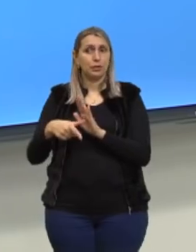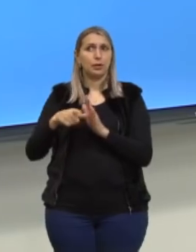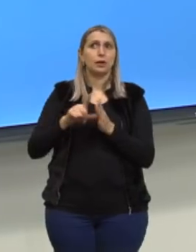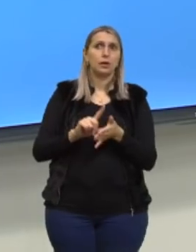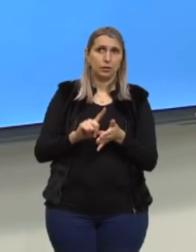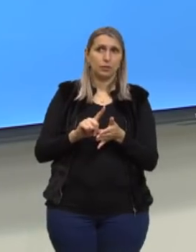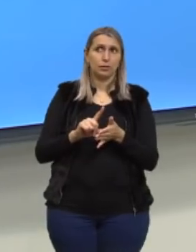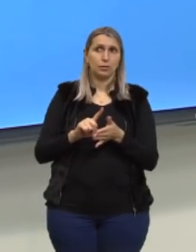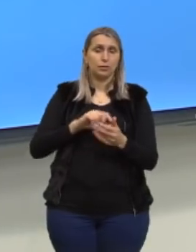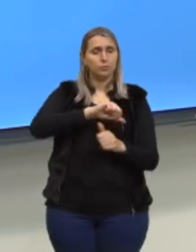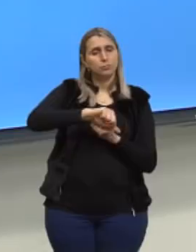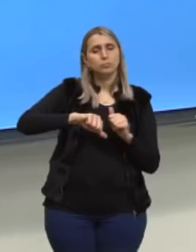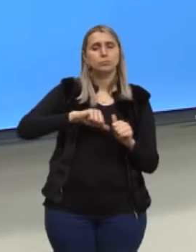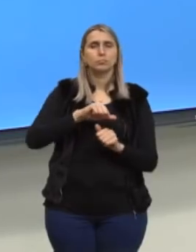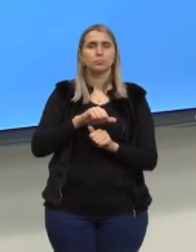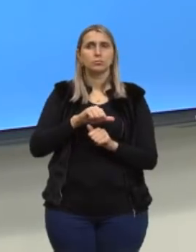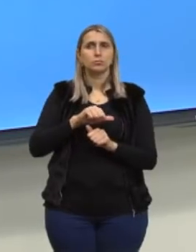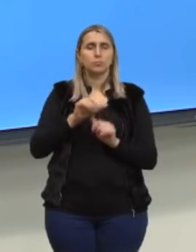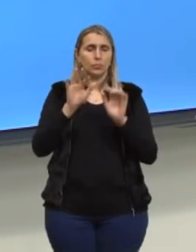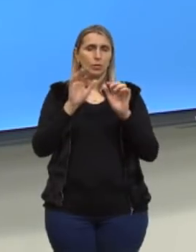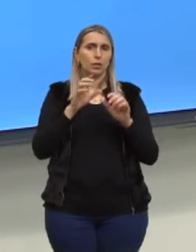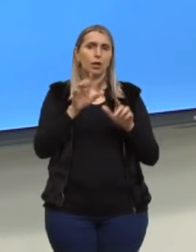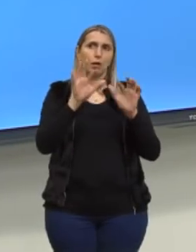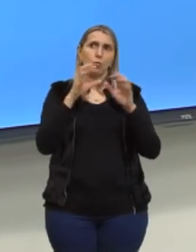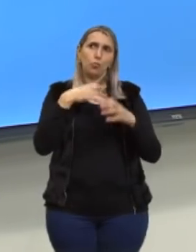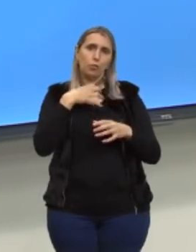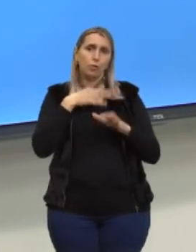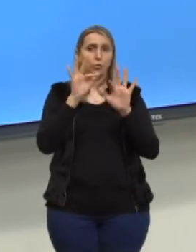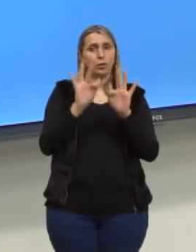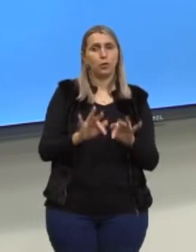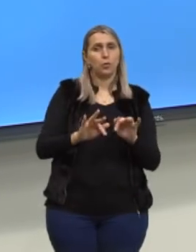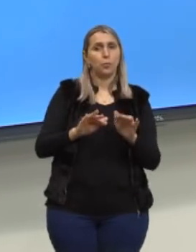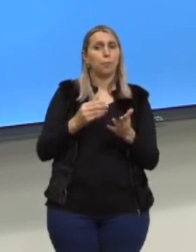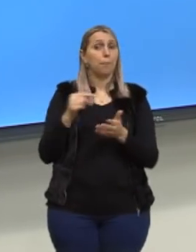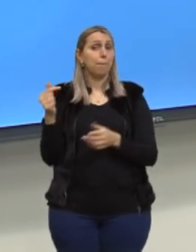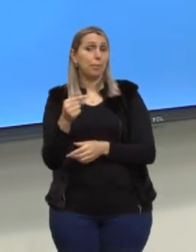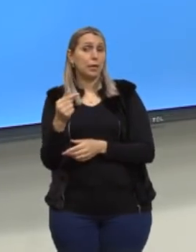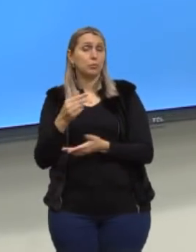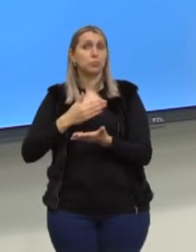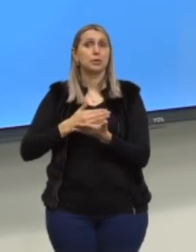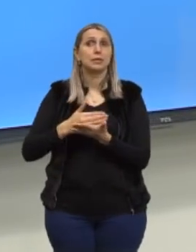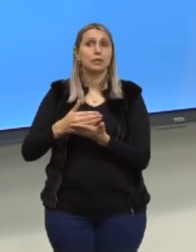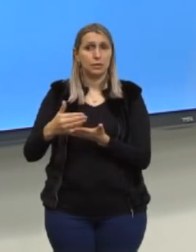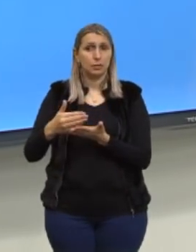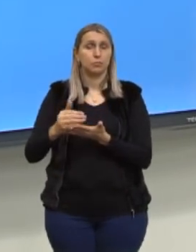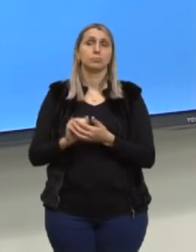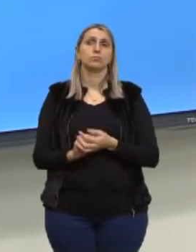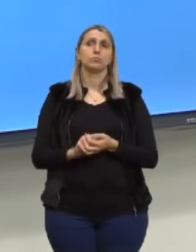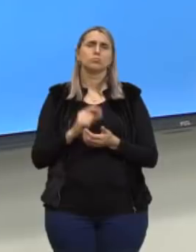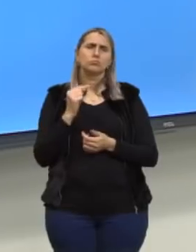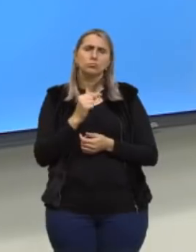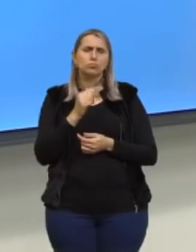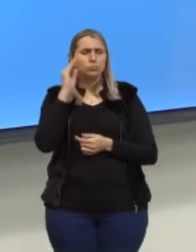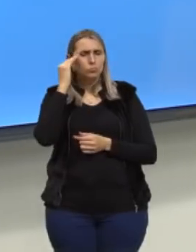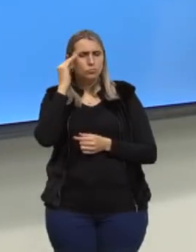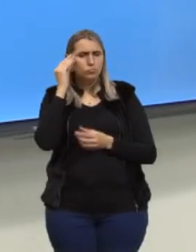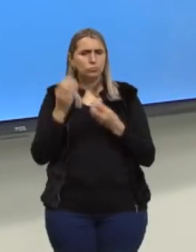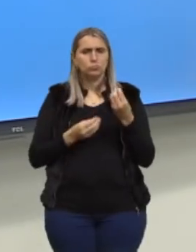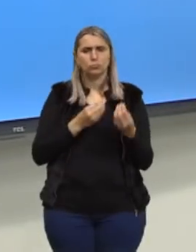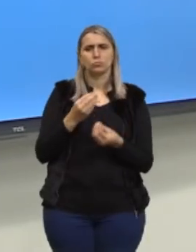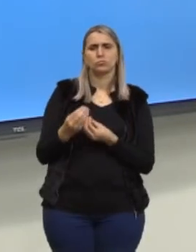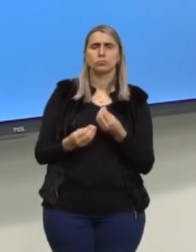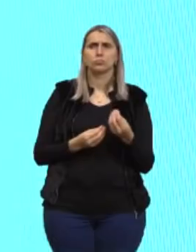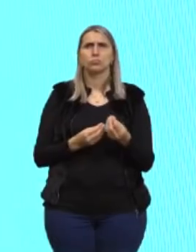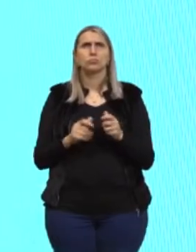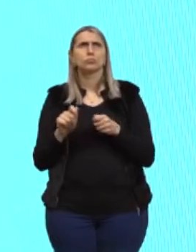da seta da transformação então é o estado final menos inicial tranquilo então isso daqui é só para a gente entender